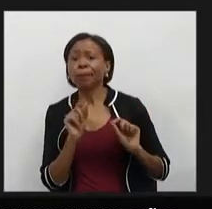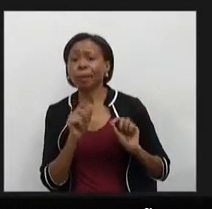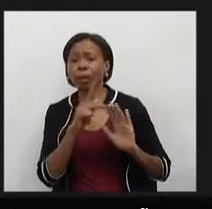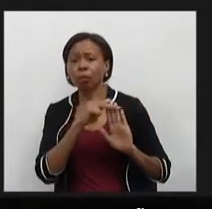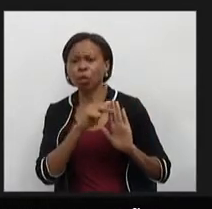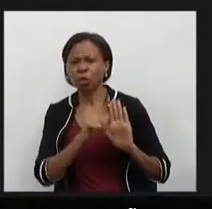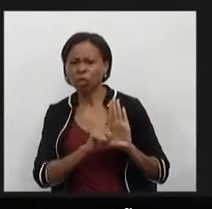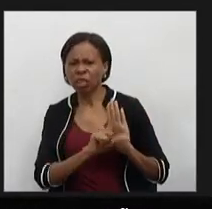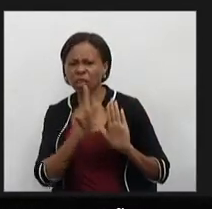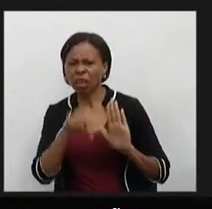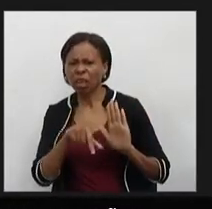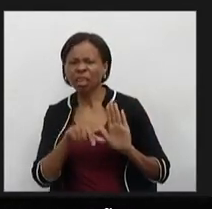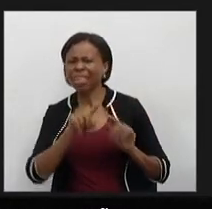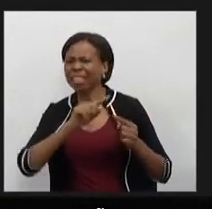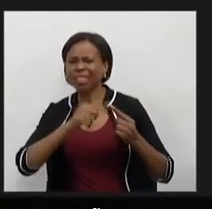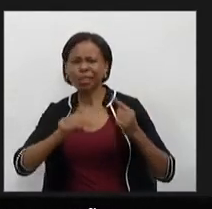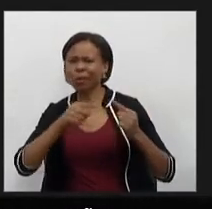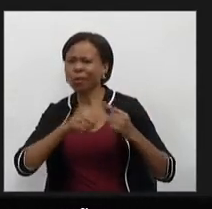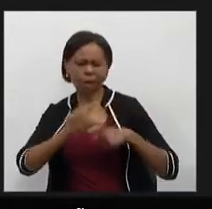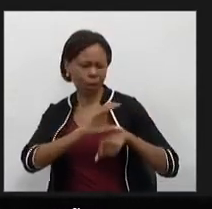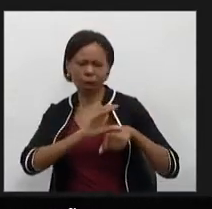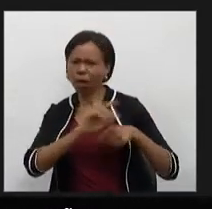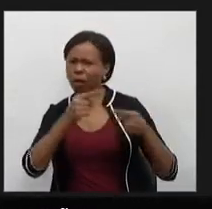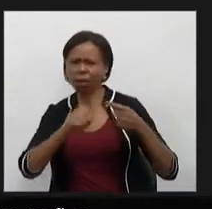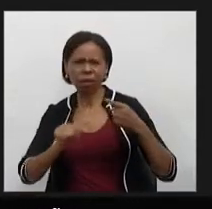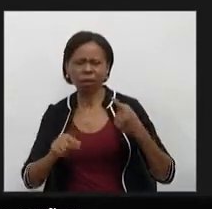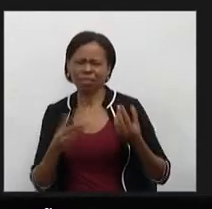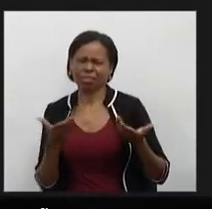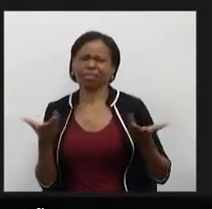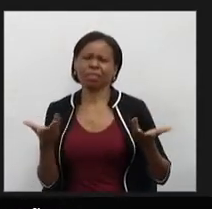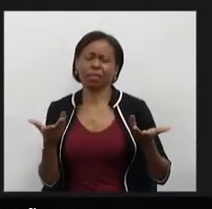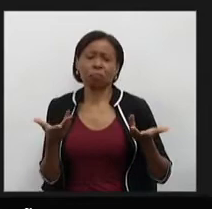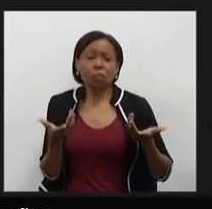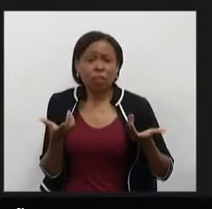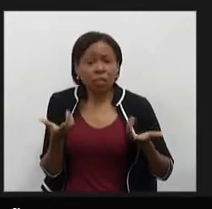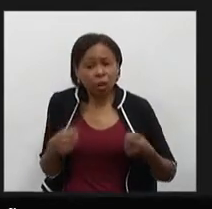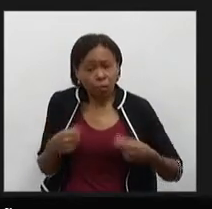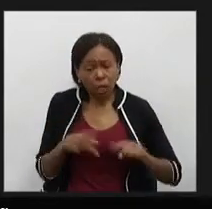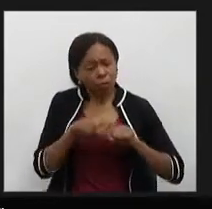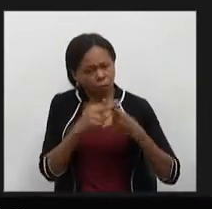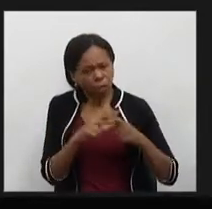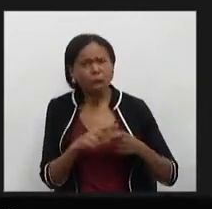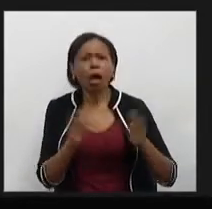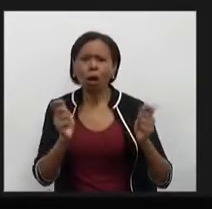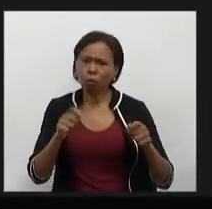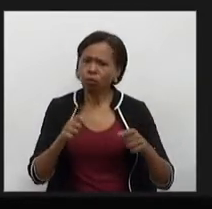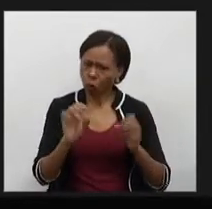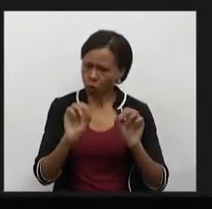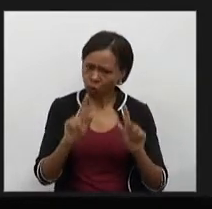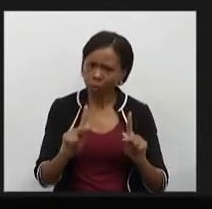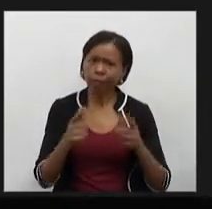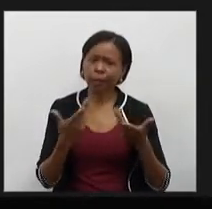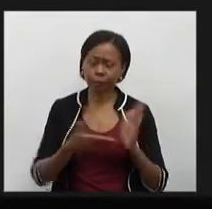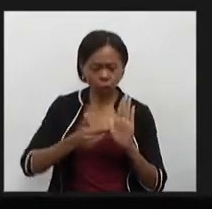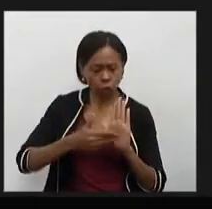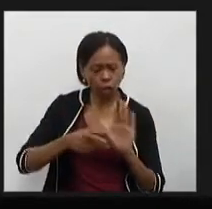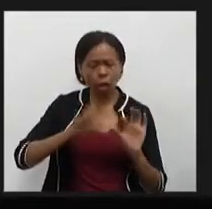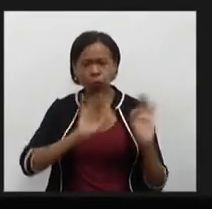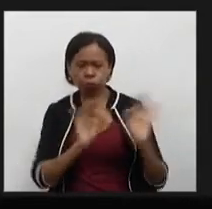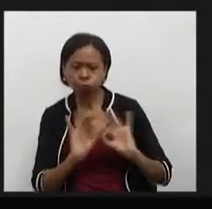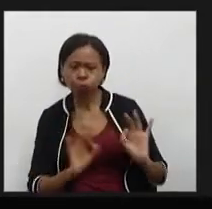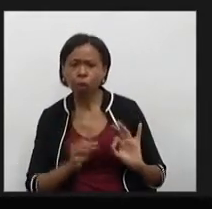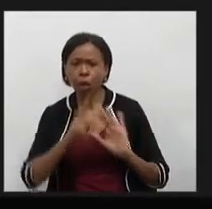Se ele apresenta despesa para o município, poxa, então vamos mexer no projeto, vamos tirar algumas coisas no projeto que apresenta